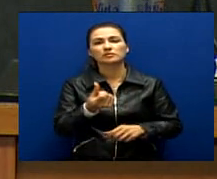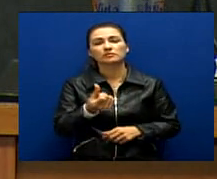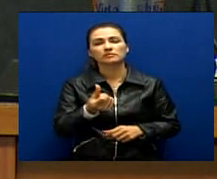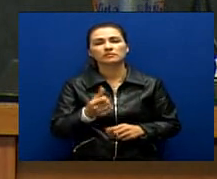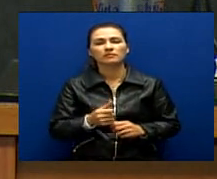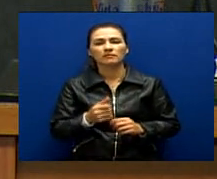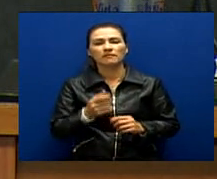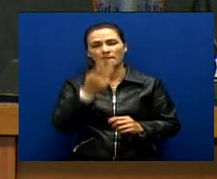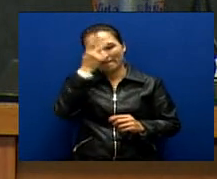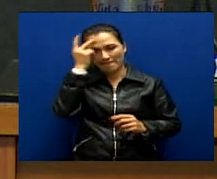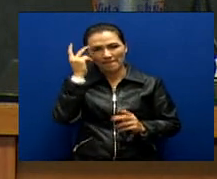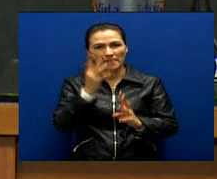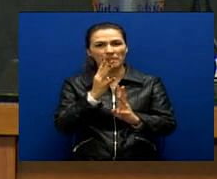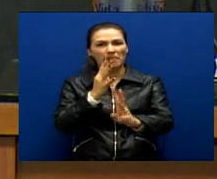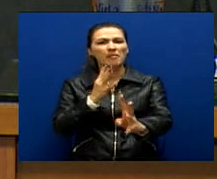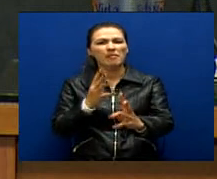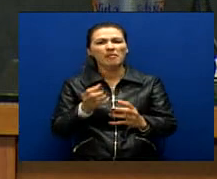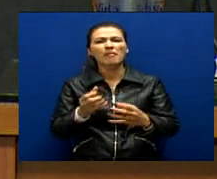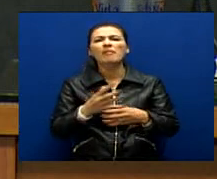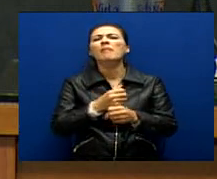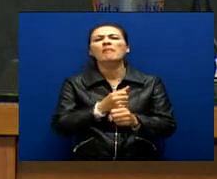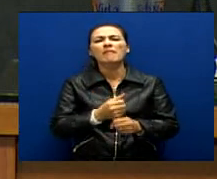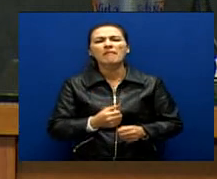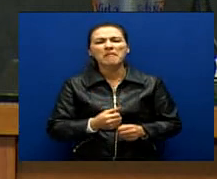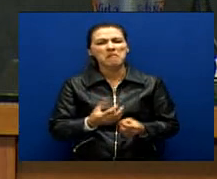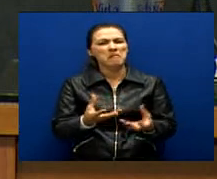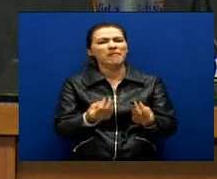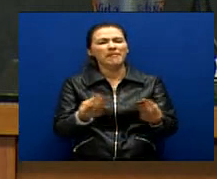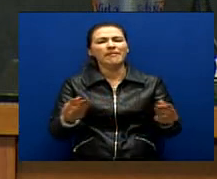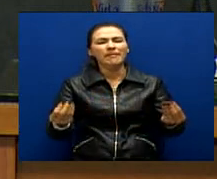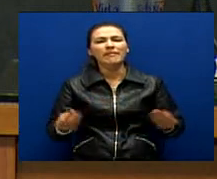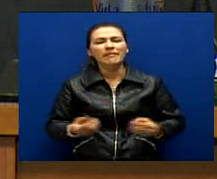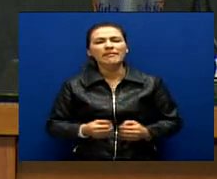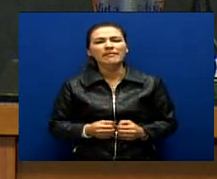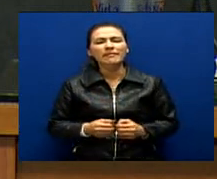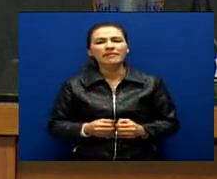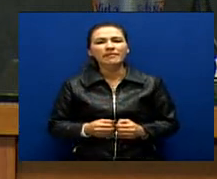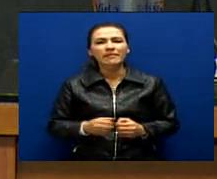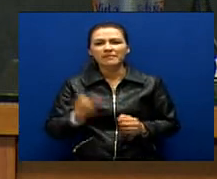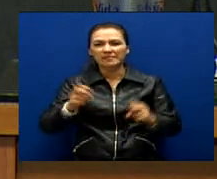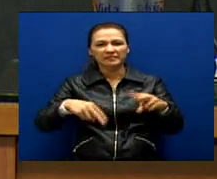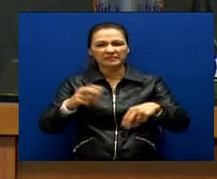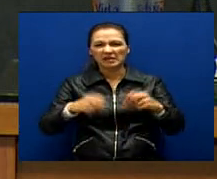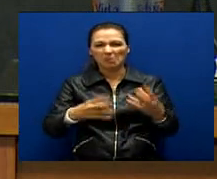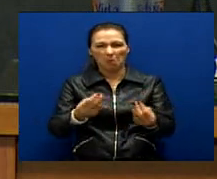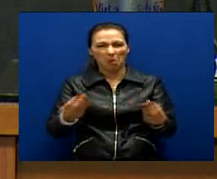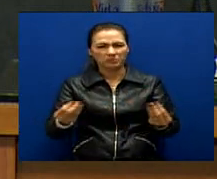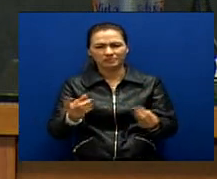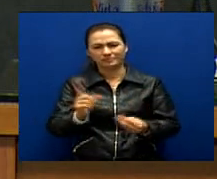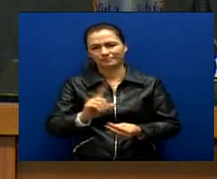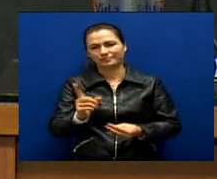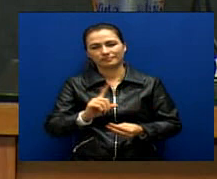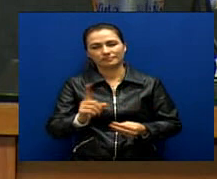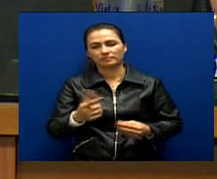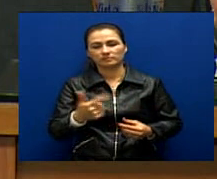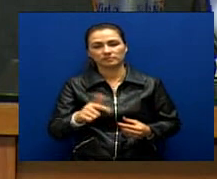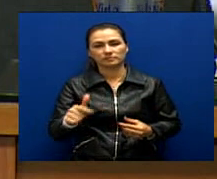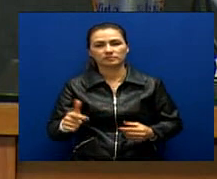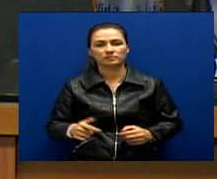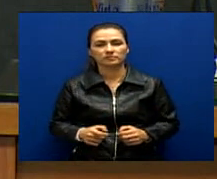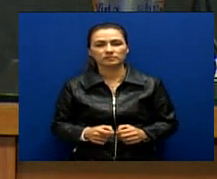na fila muitas não sei qual é o quantas vagas em 10 com certeza um número limitado de vagas porque porque pra mim